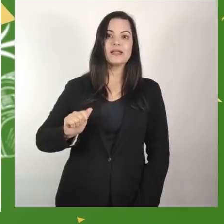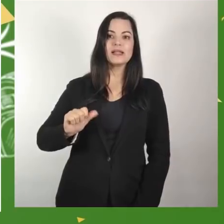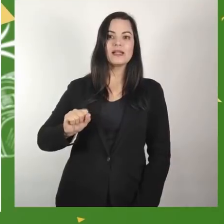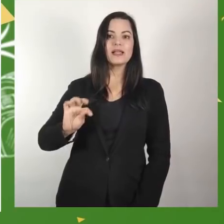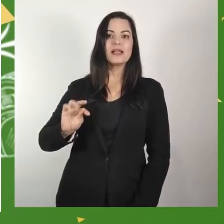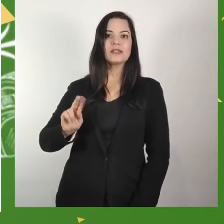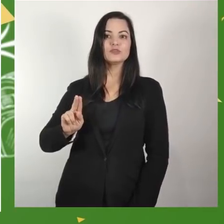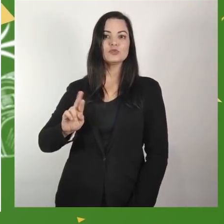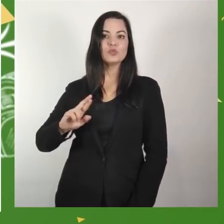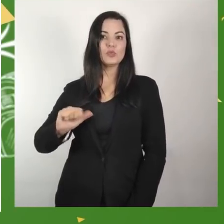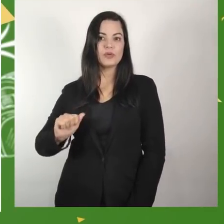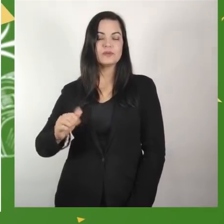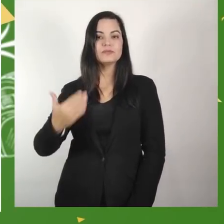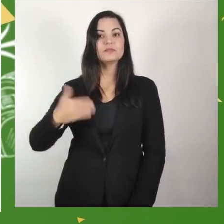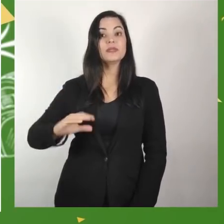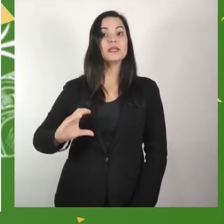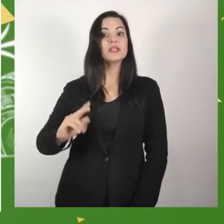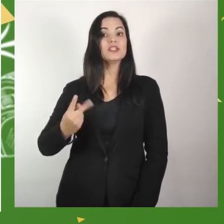Gastura.